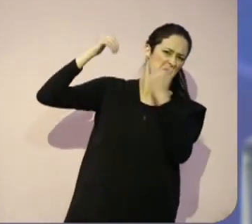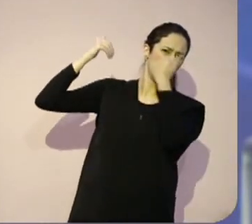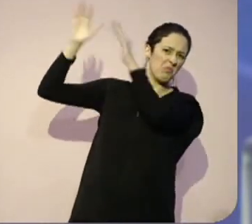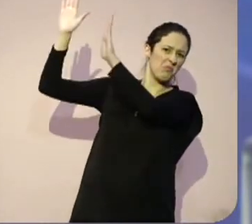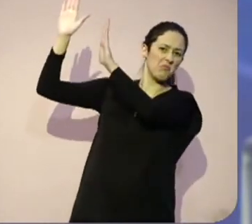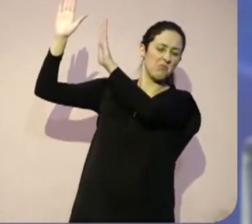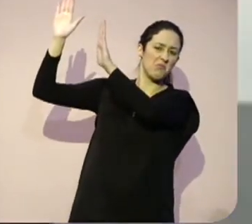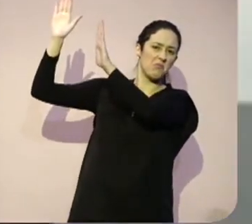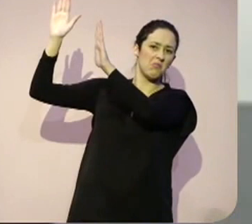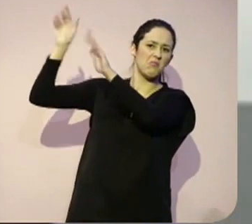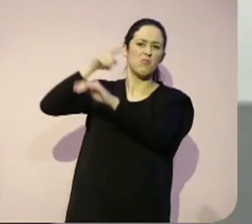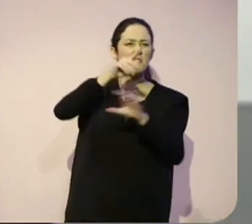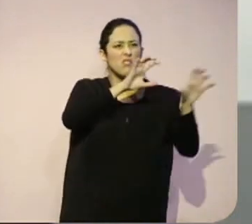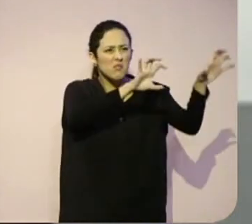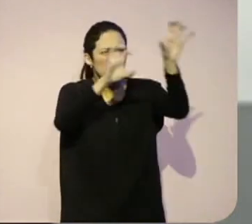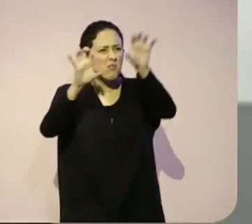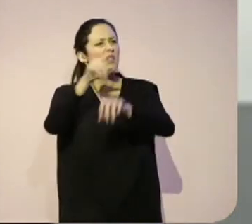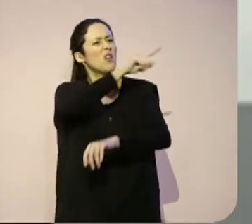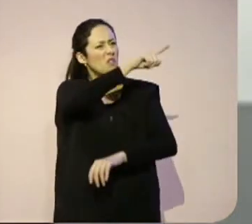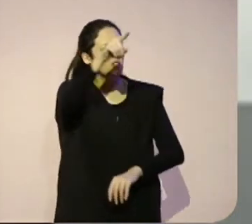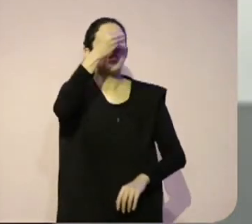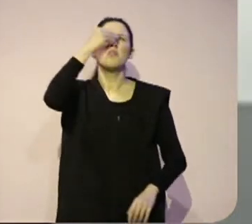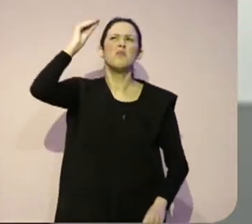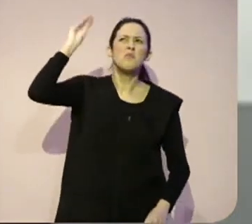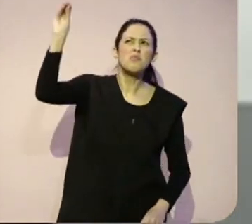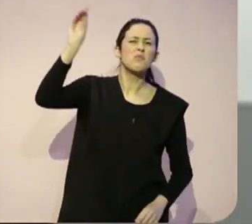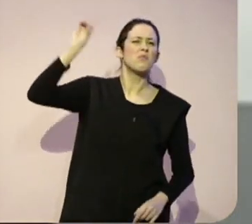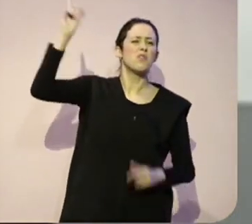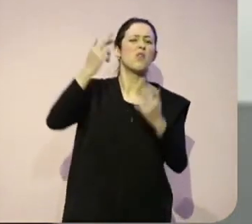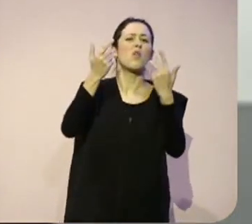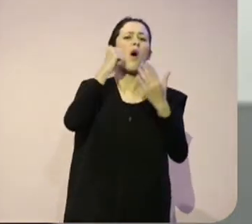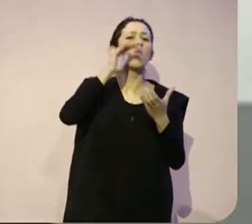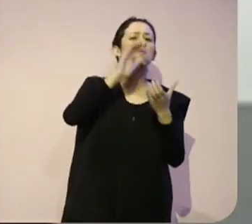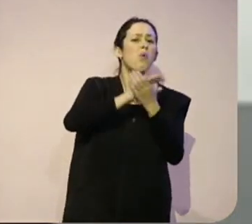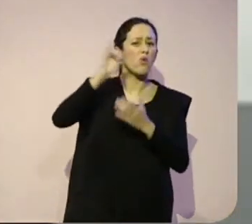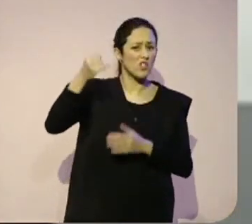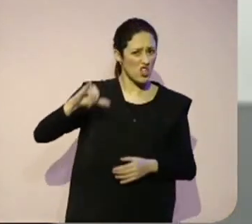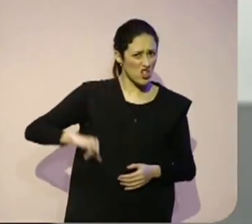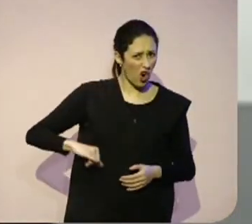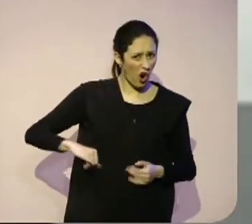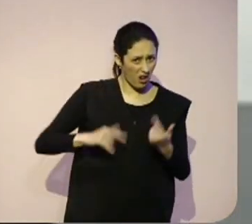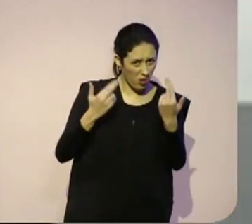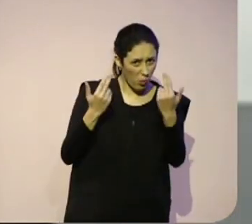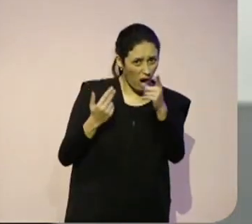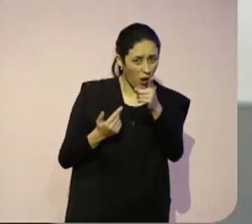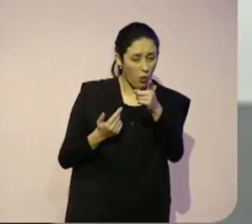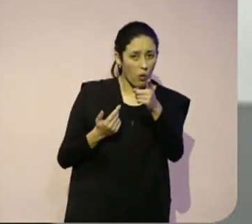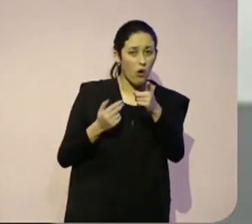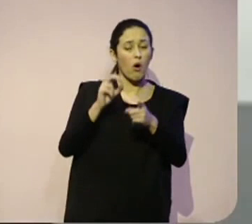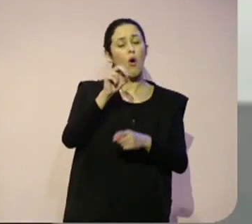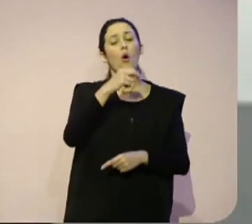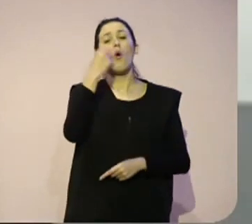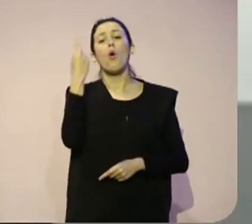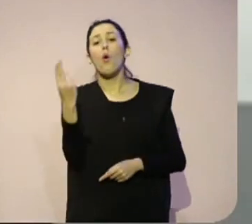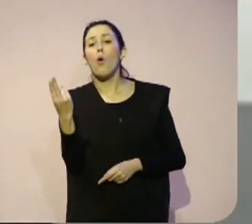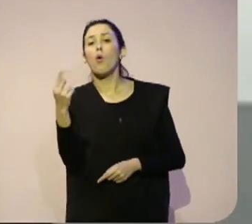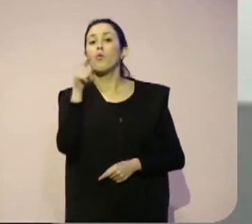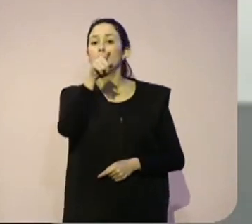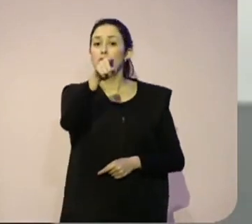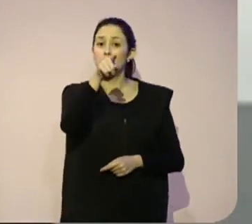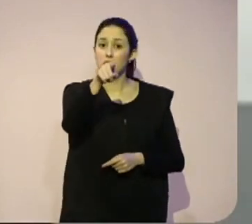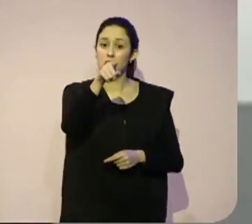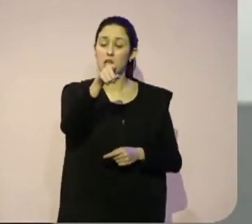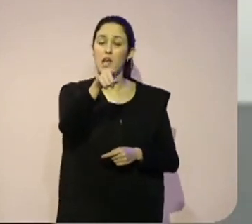para que outros abandonem, como a mulher de Jó. Como é que tem sido para você? Alguém que está firmado